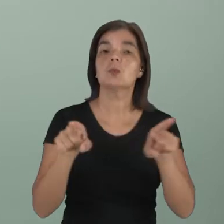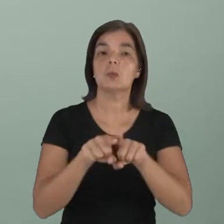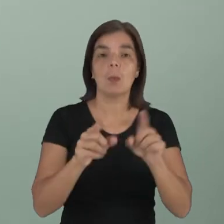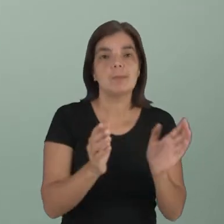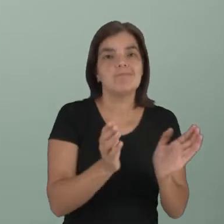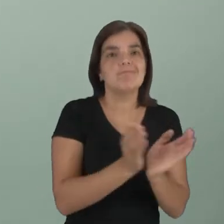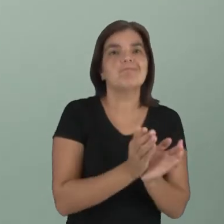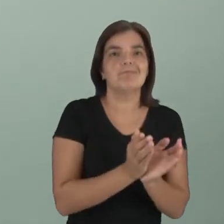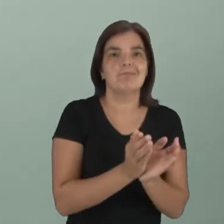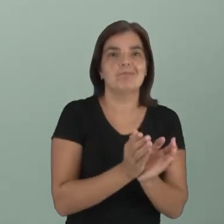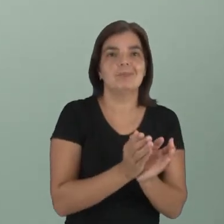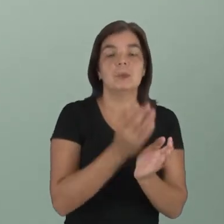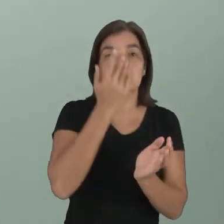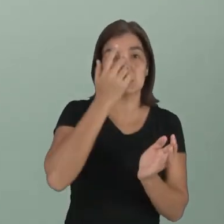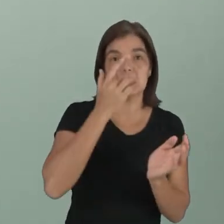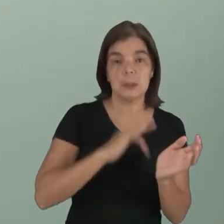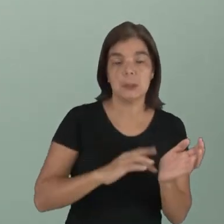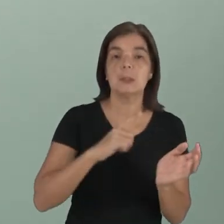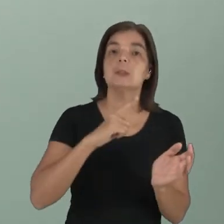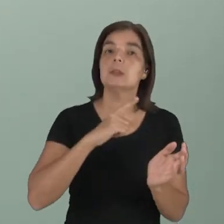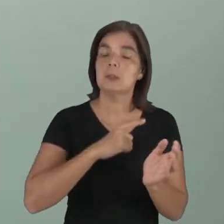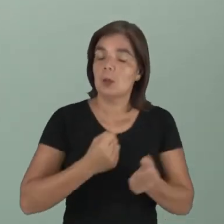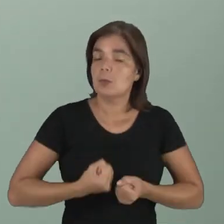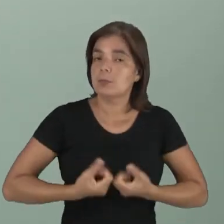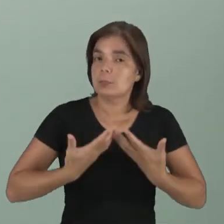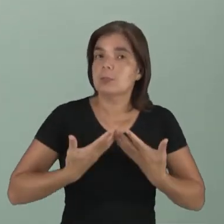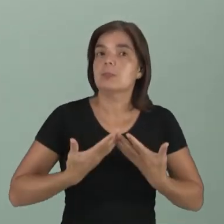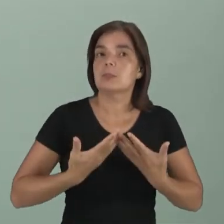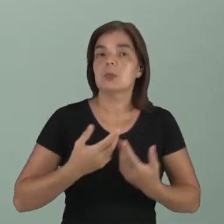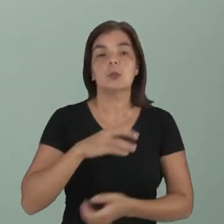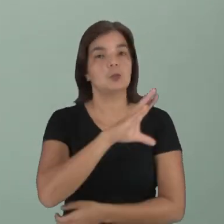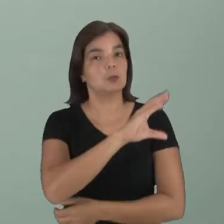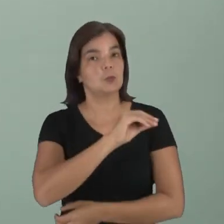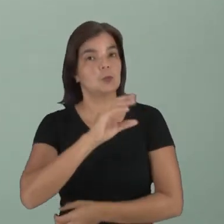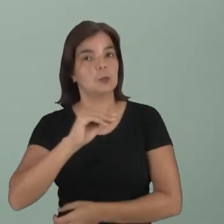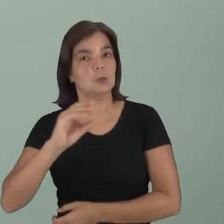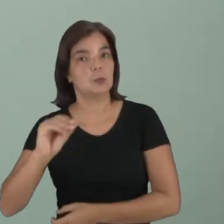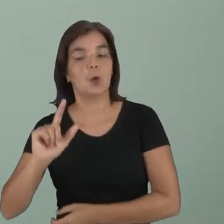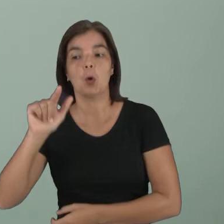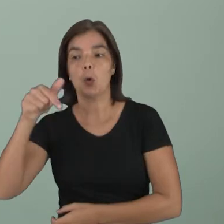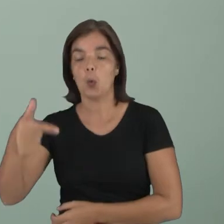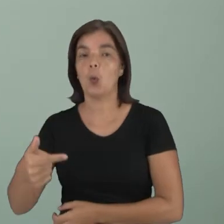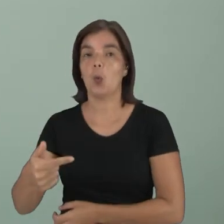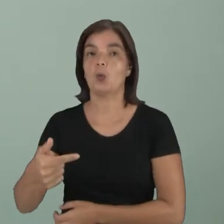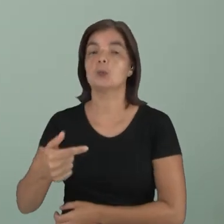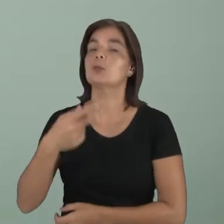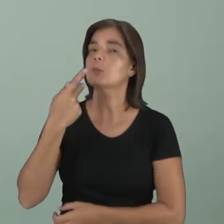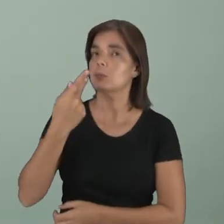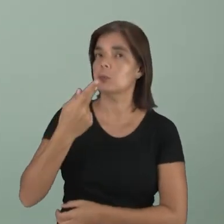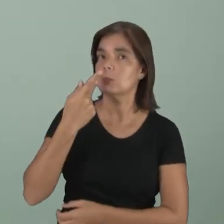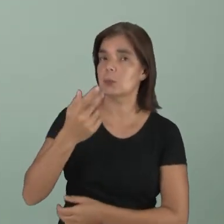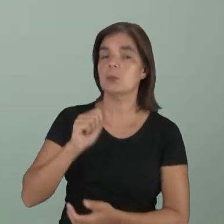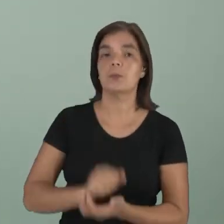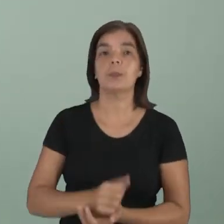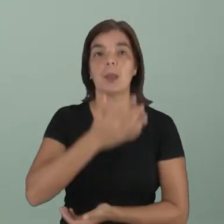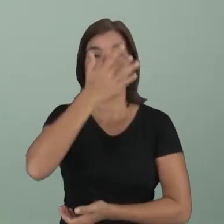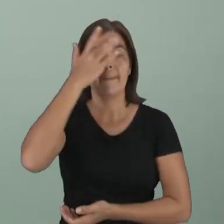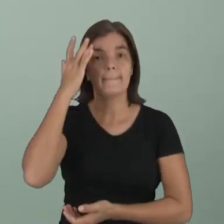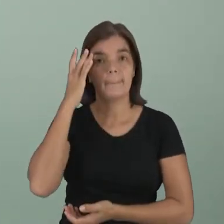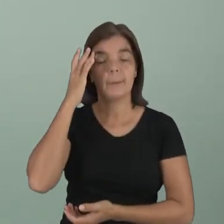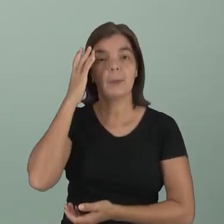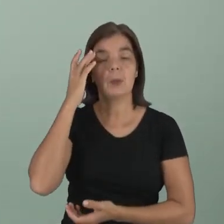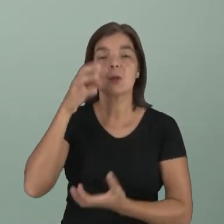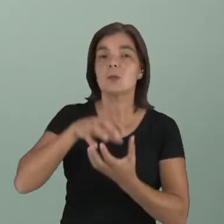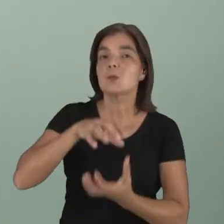por grupos. Crianças têm suas expressões, adolescentes têm o seu modo de falar. As